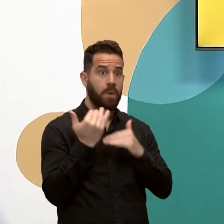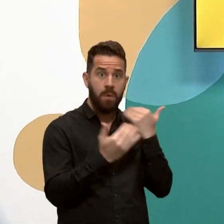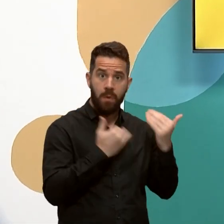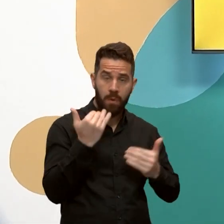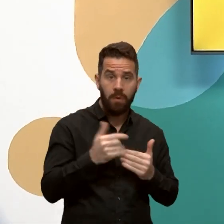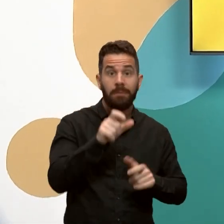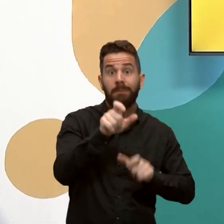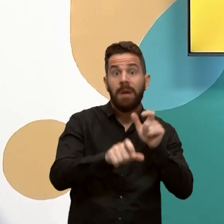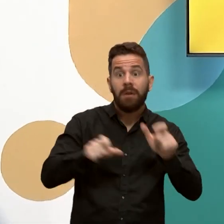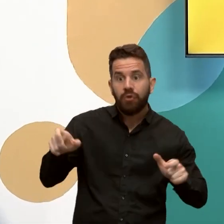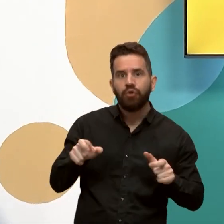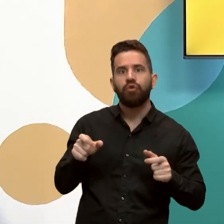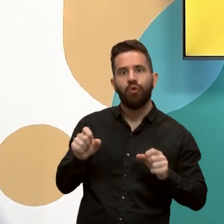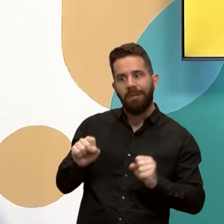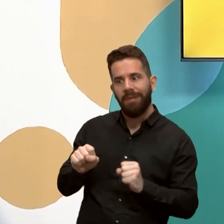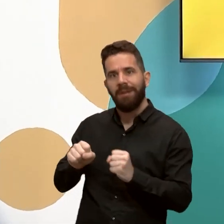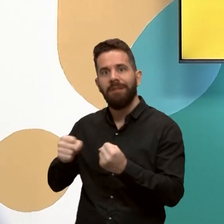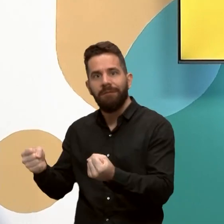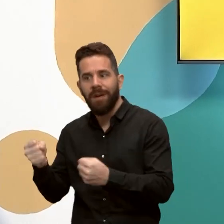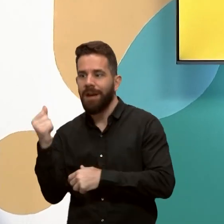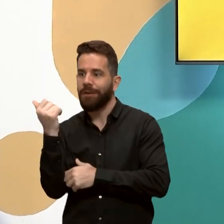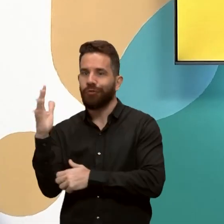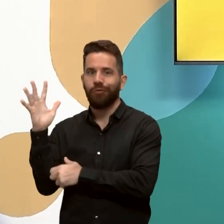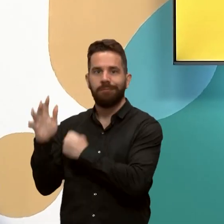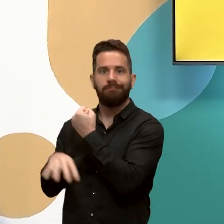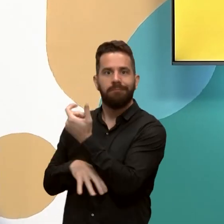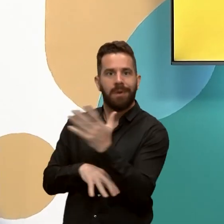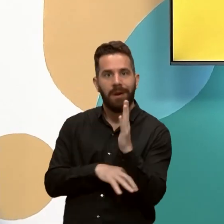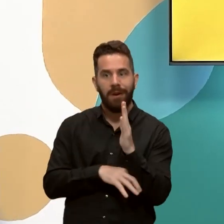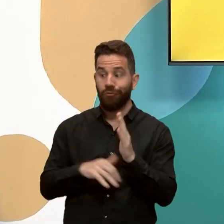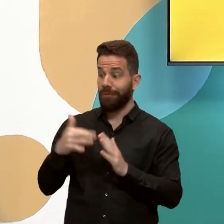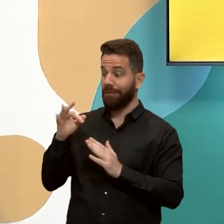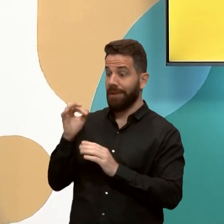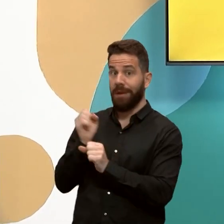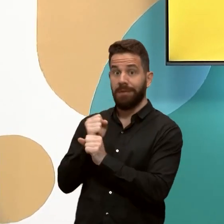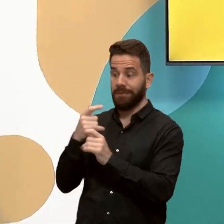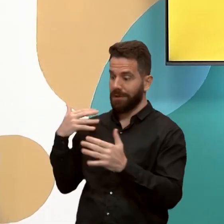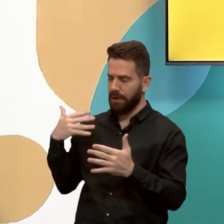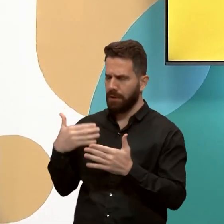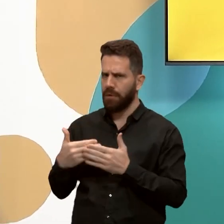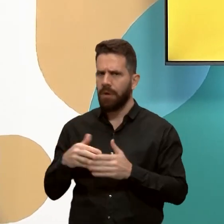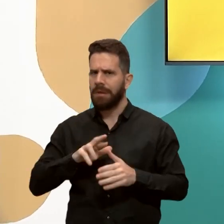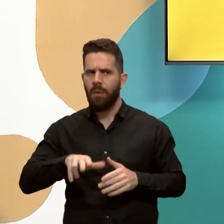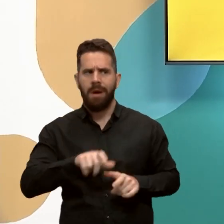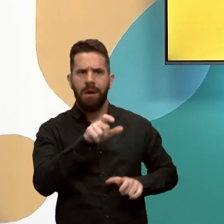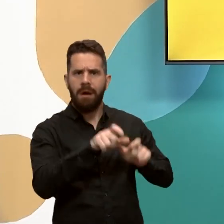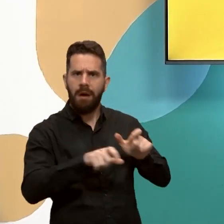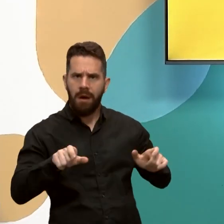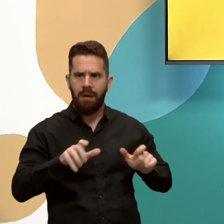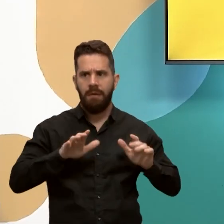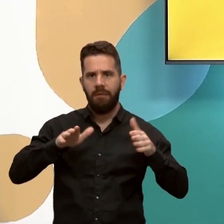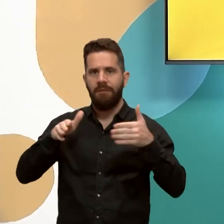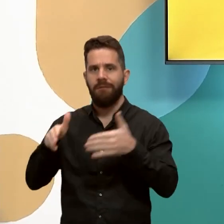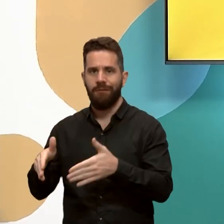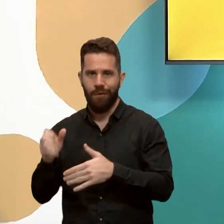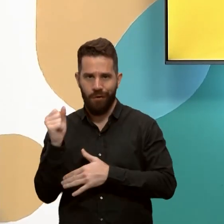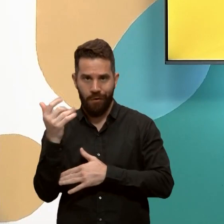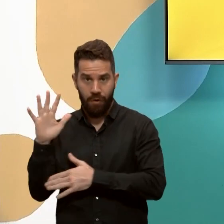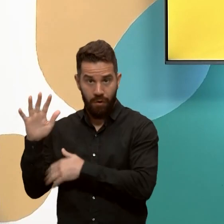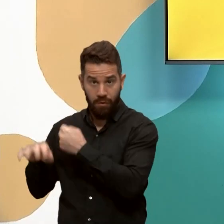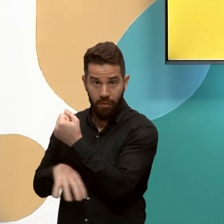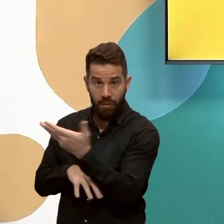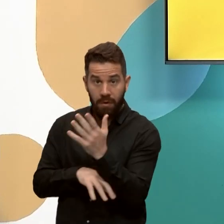meio ambiente na última década. E isso não se resume aos ambientalistas, já que entidades